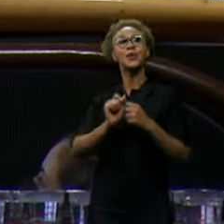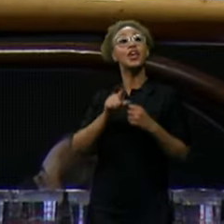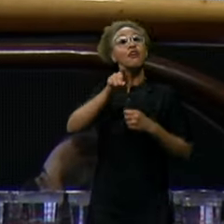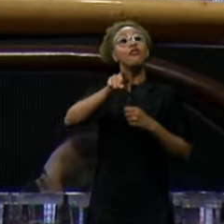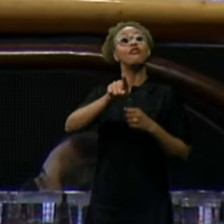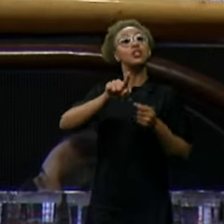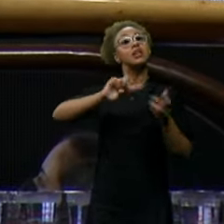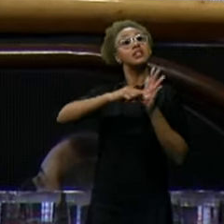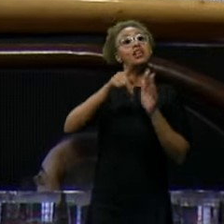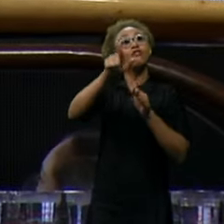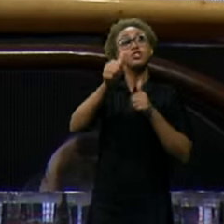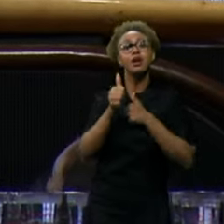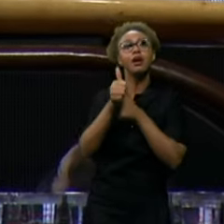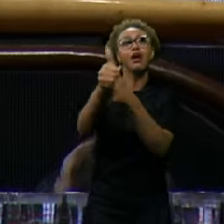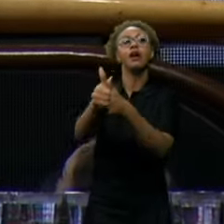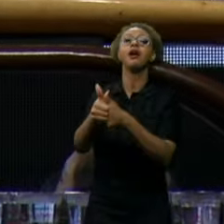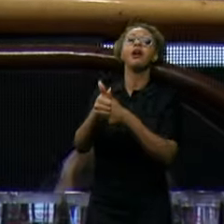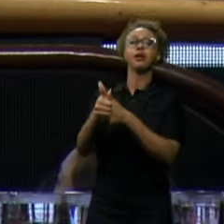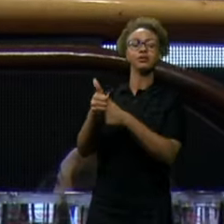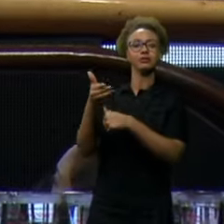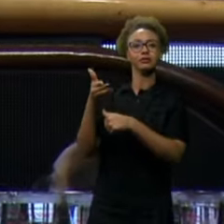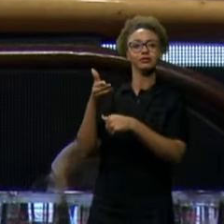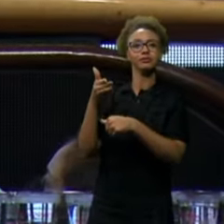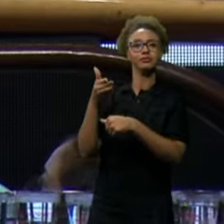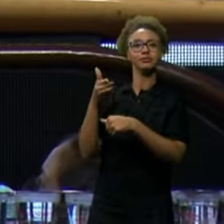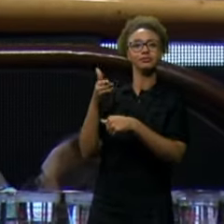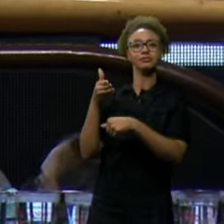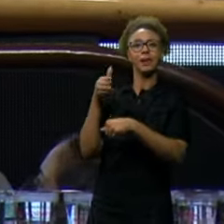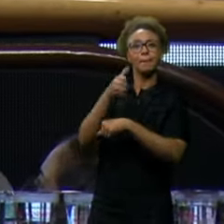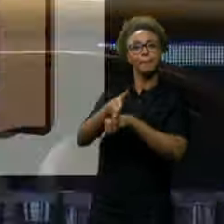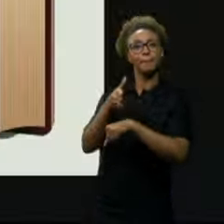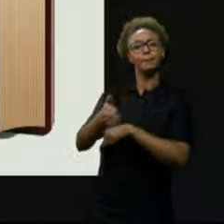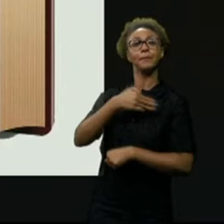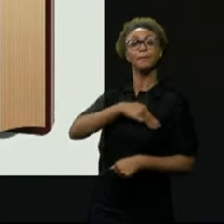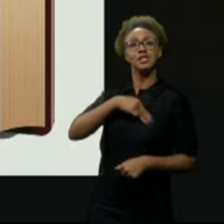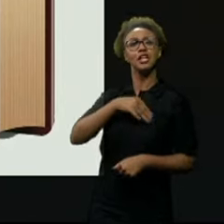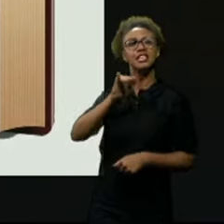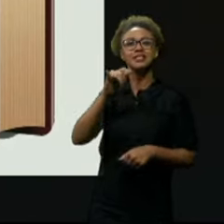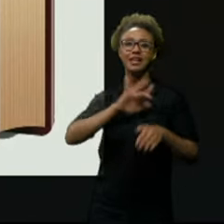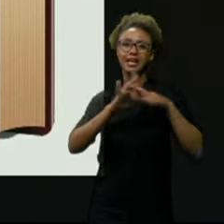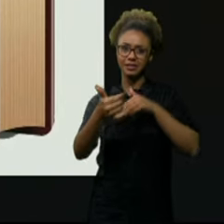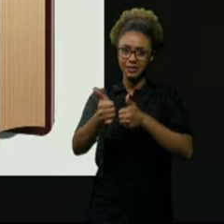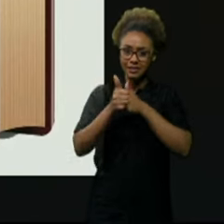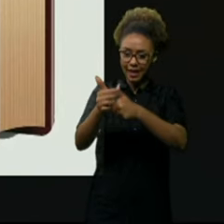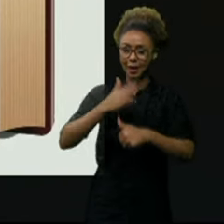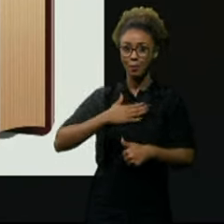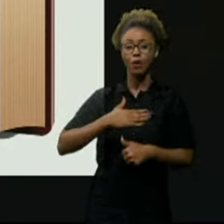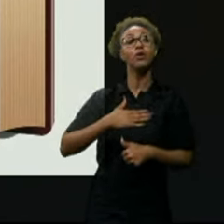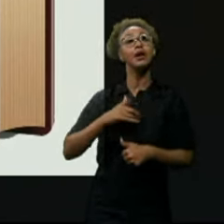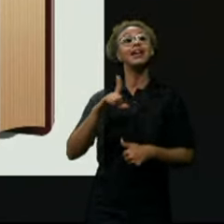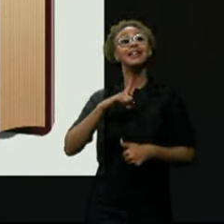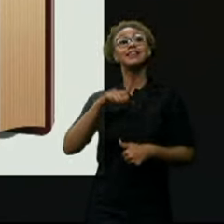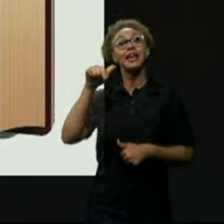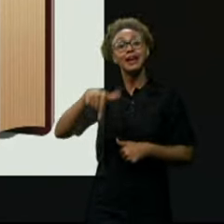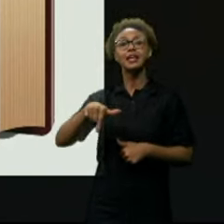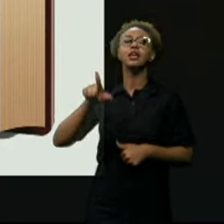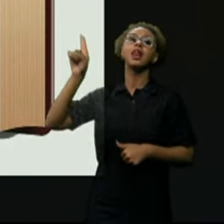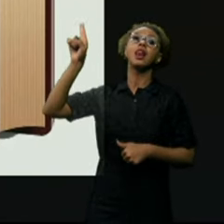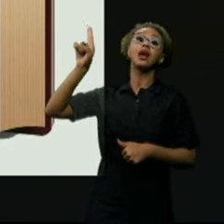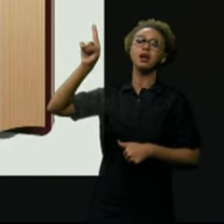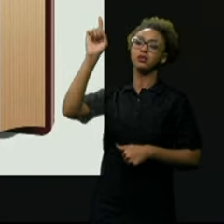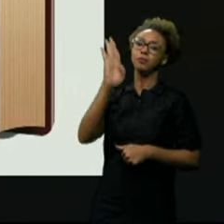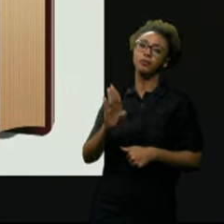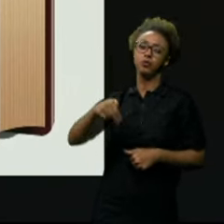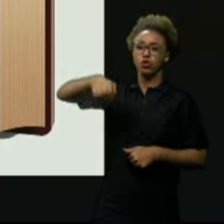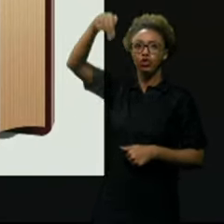missionário se você me segue nas redes sociais você me viu recentemente fazendo uma das obras que a gente faz aqui no Belém do